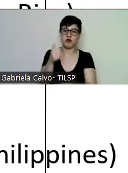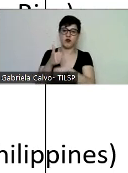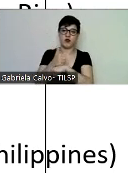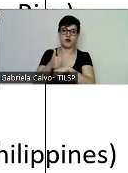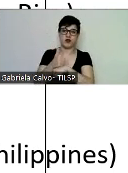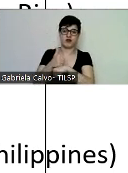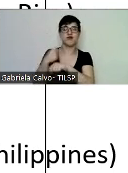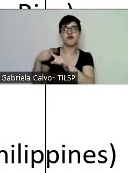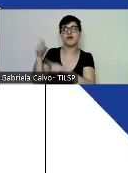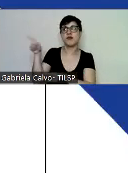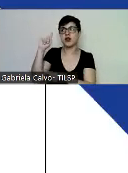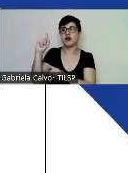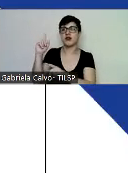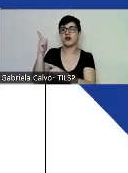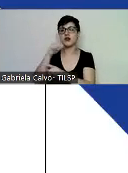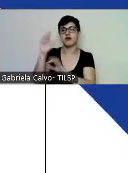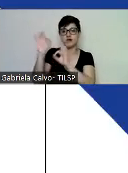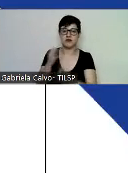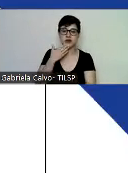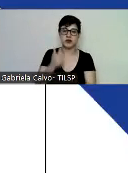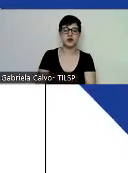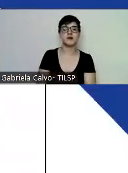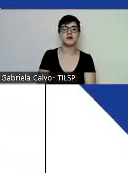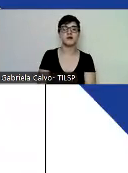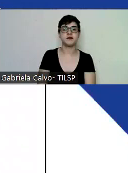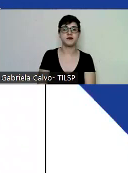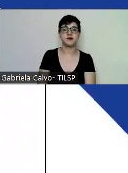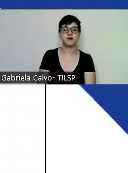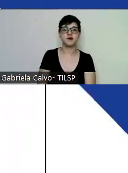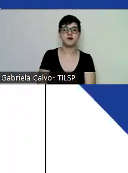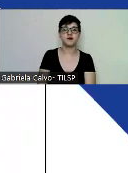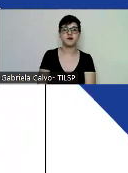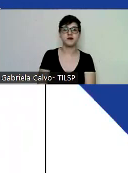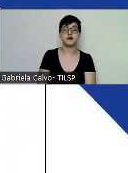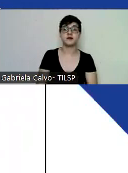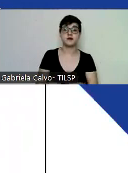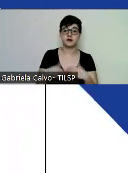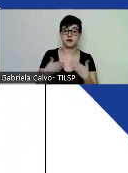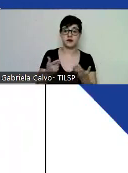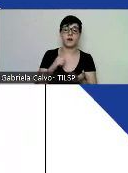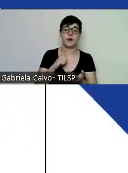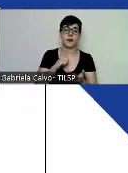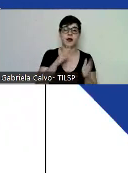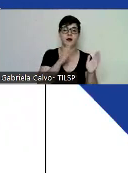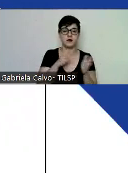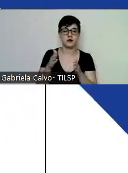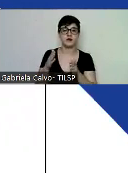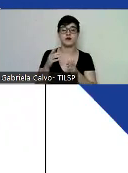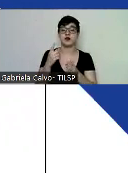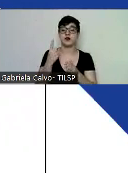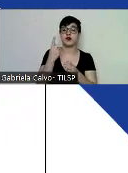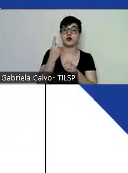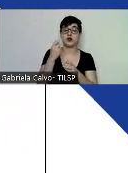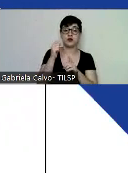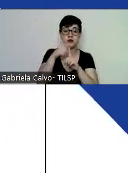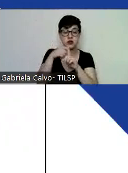própria da própria estrutura do Eco durante um processo de 18 meses a